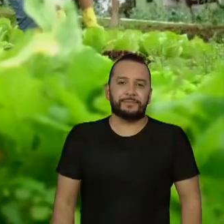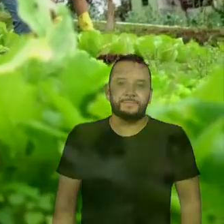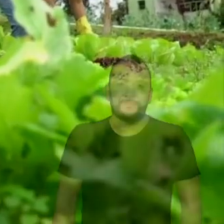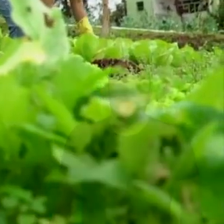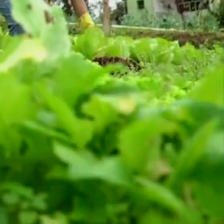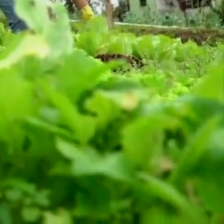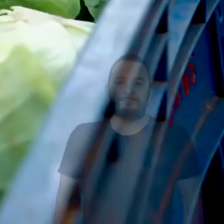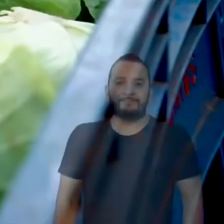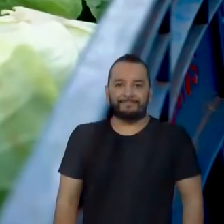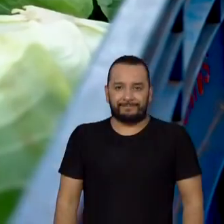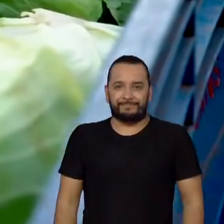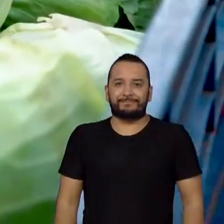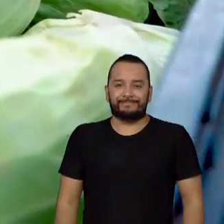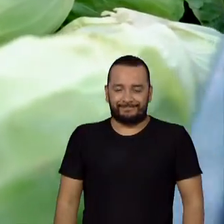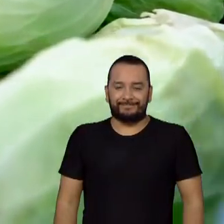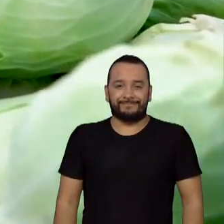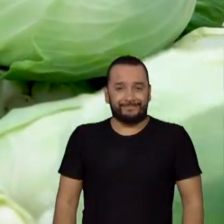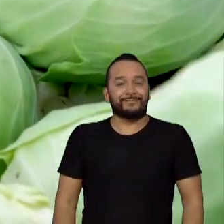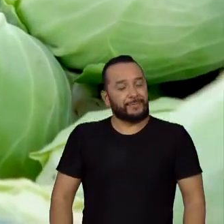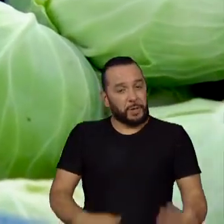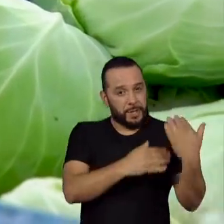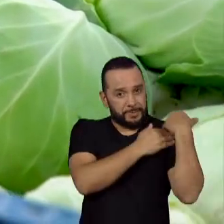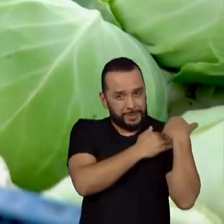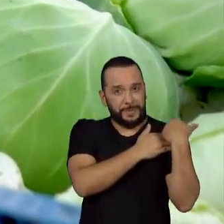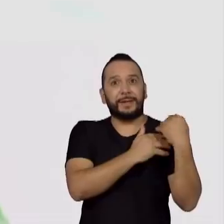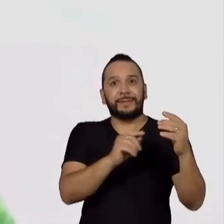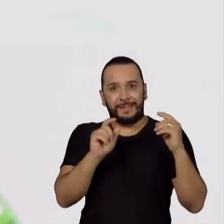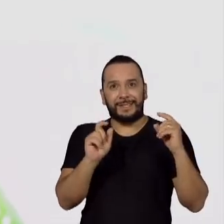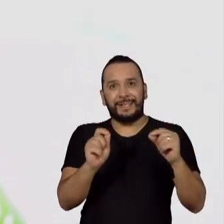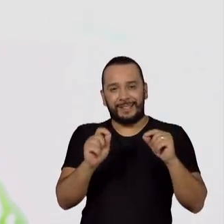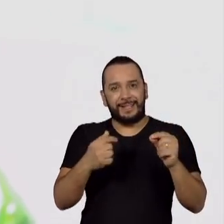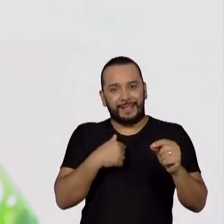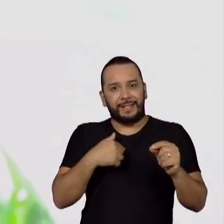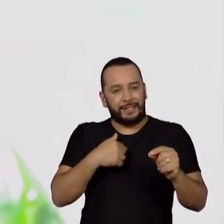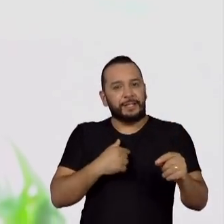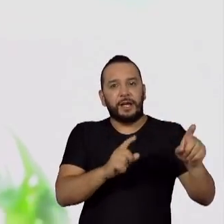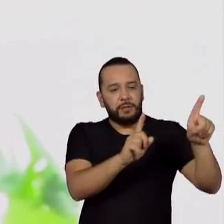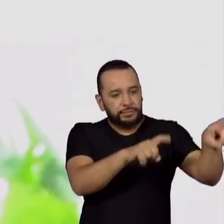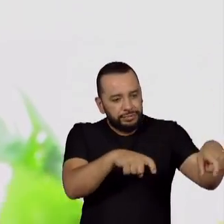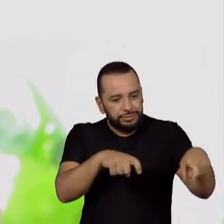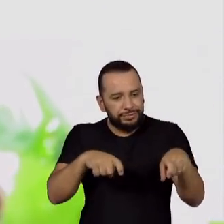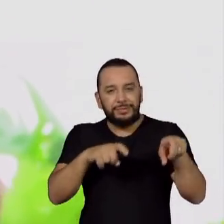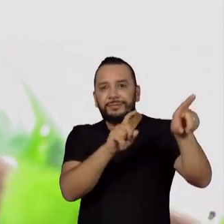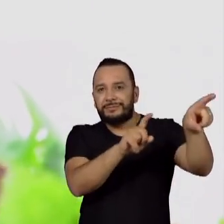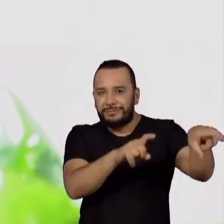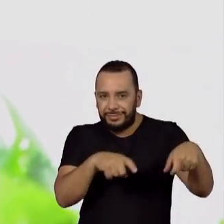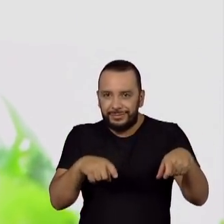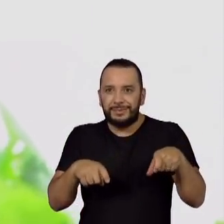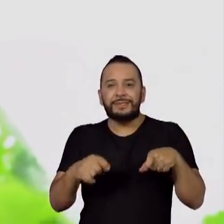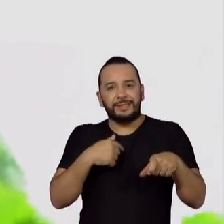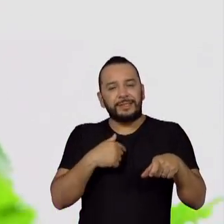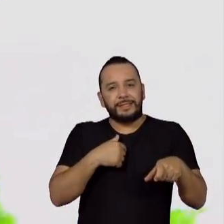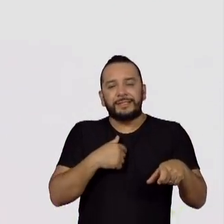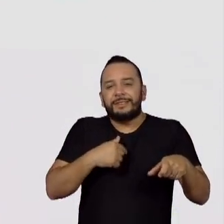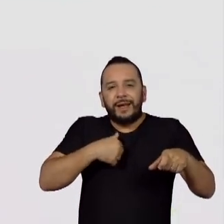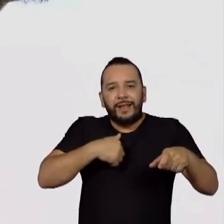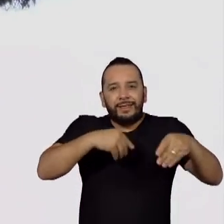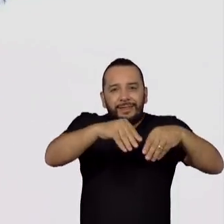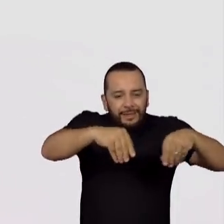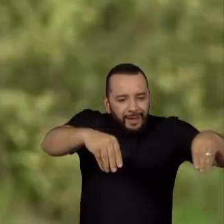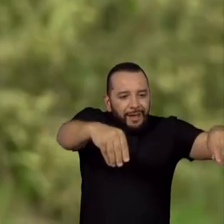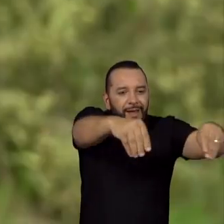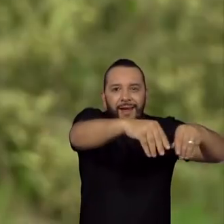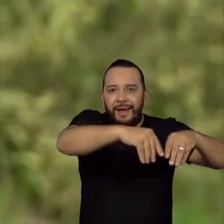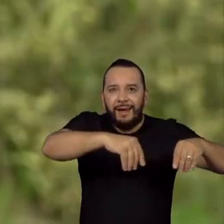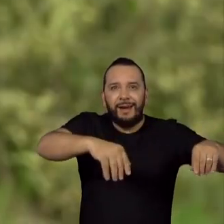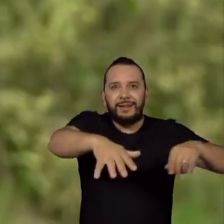A produção era convencional. E convencional, o material que a gente compra é super caro, né? Adubo, defensivo assim,